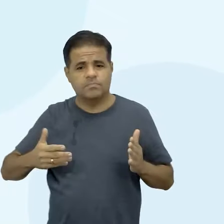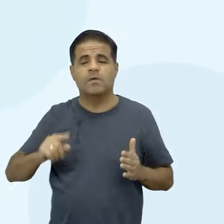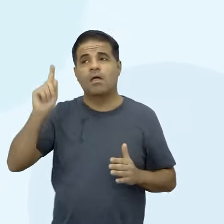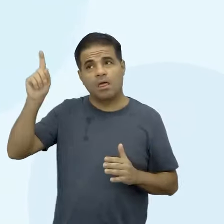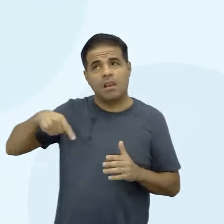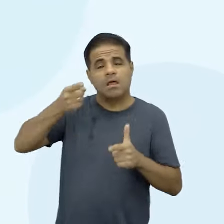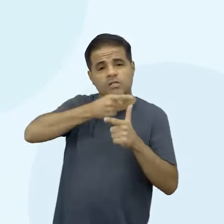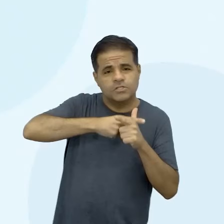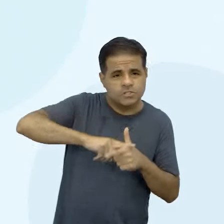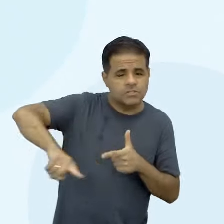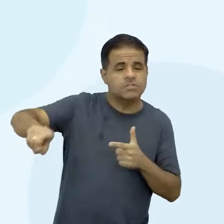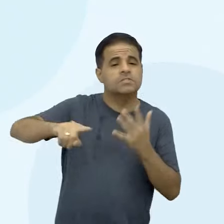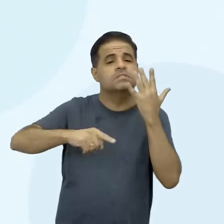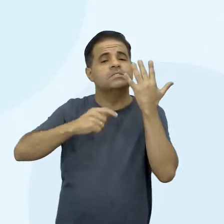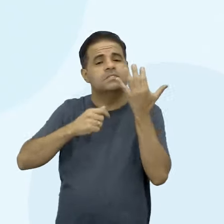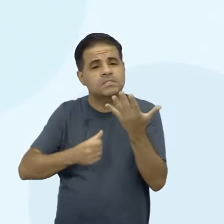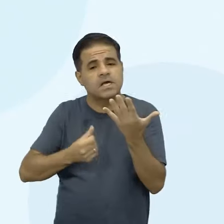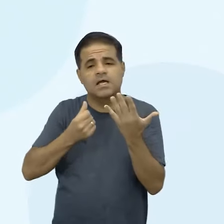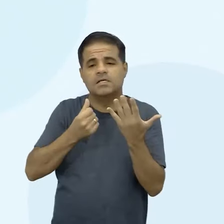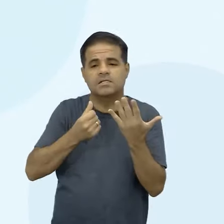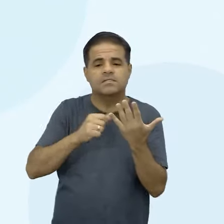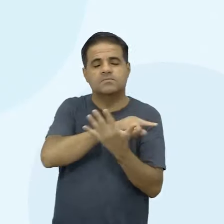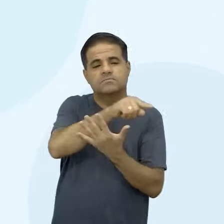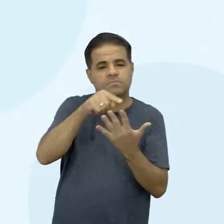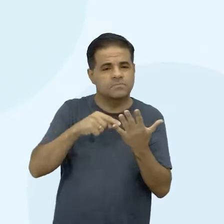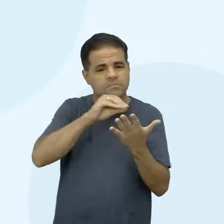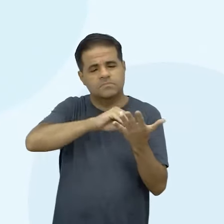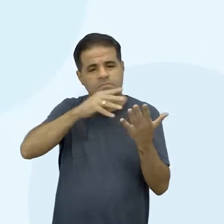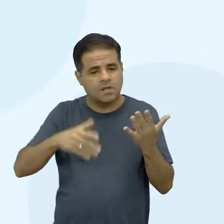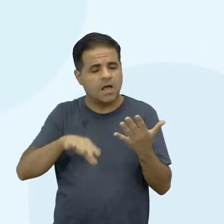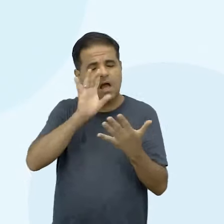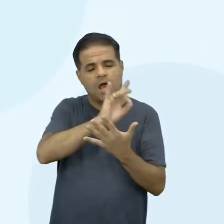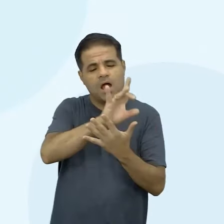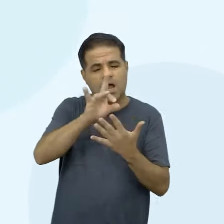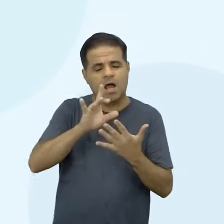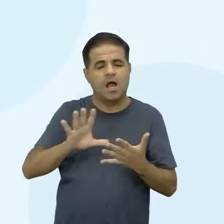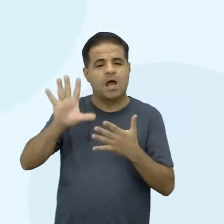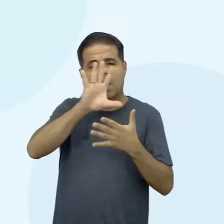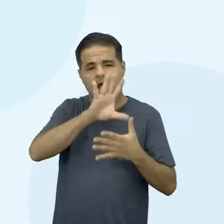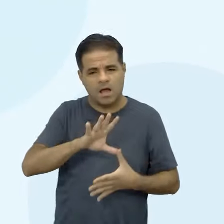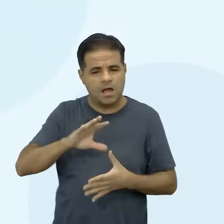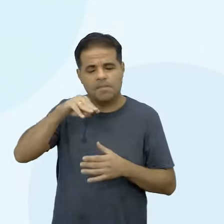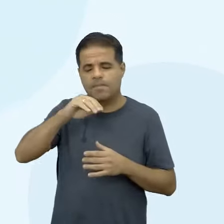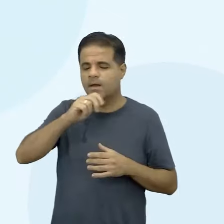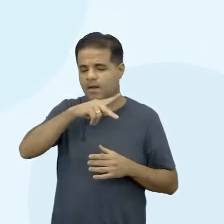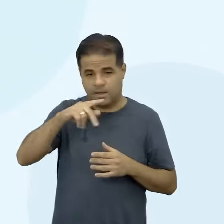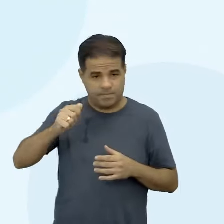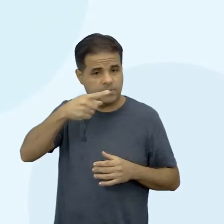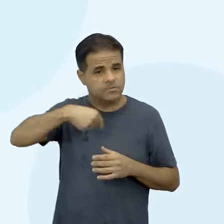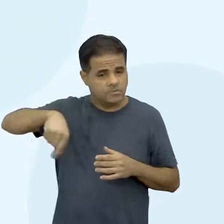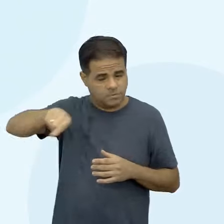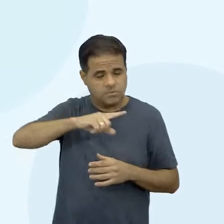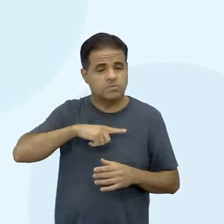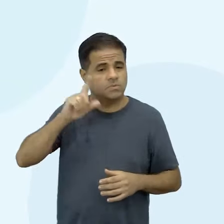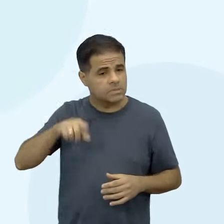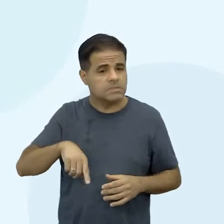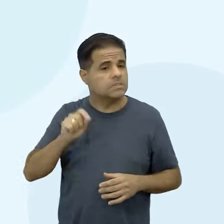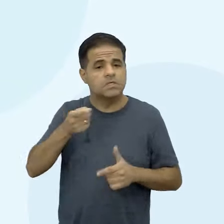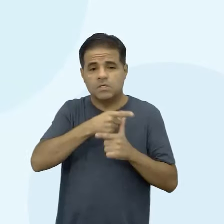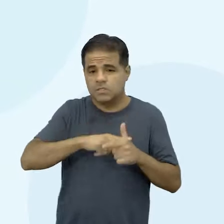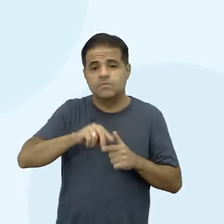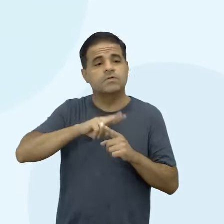é dividido em 6 unidades curriculares, ou seja, cada mapa, no caso o nosso mapa, que é o de quem